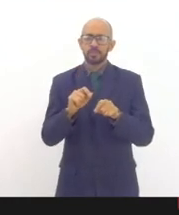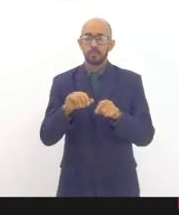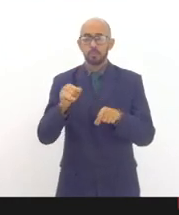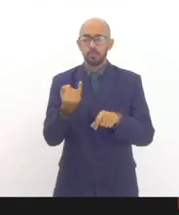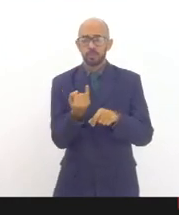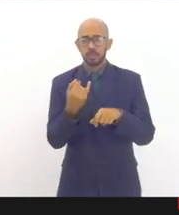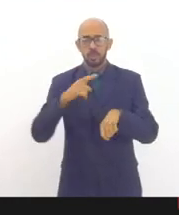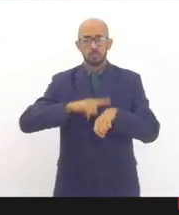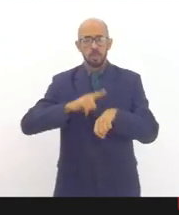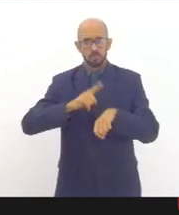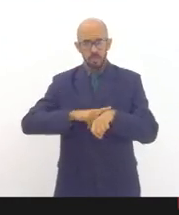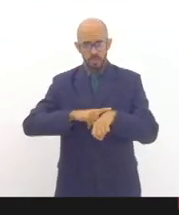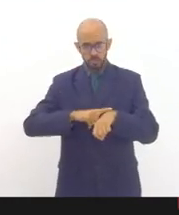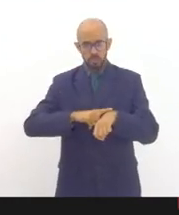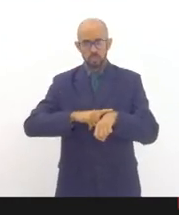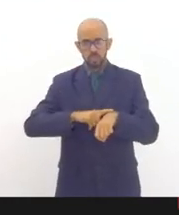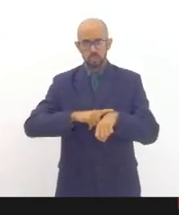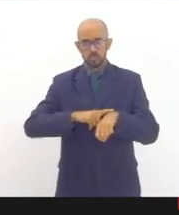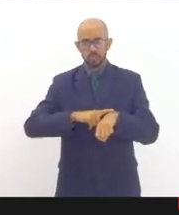aproveitar o espaço, né?